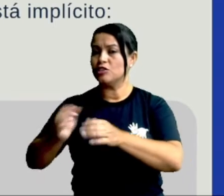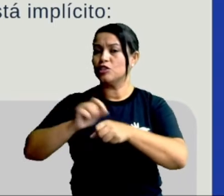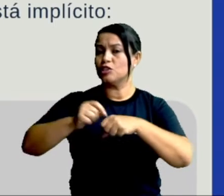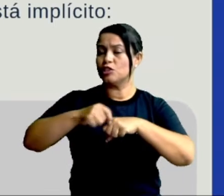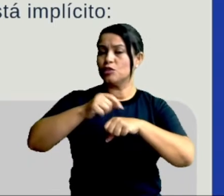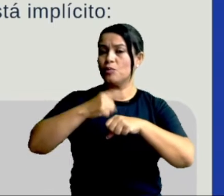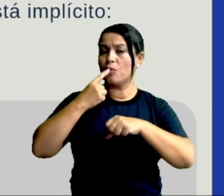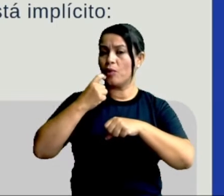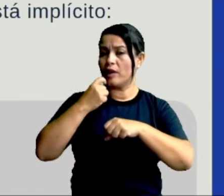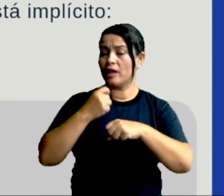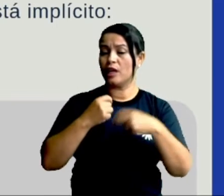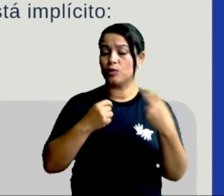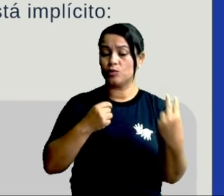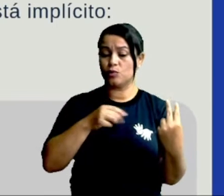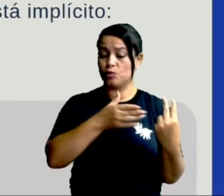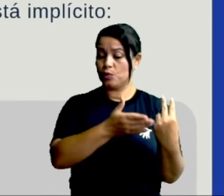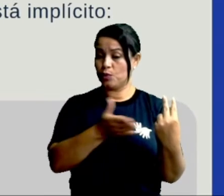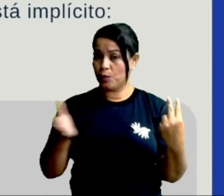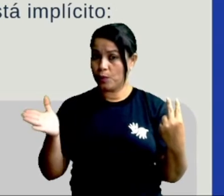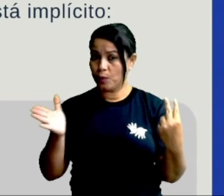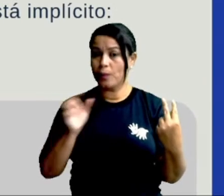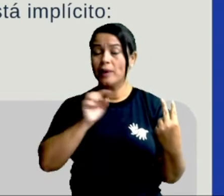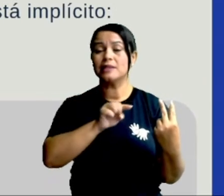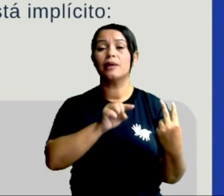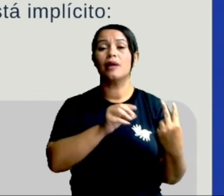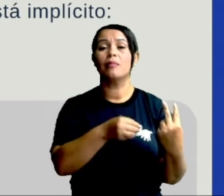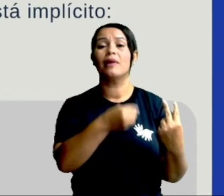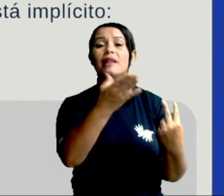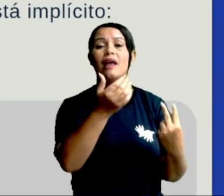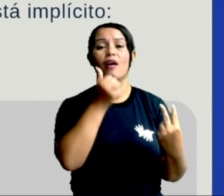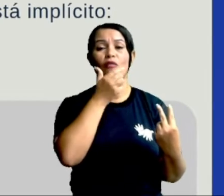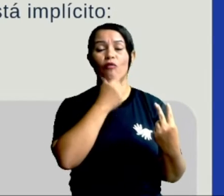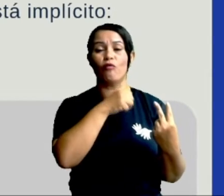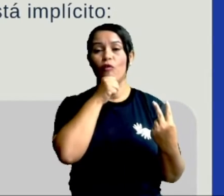duas, dentre essas caixas de morango, são para o